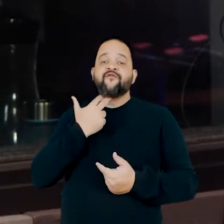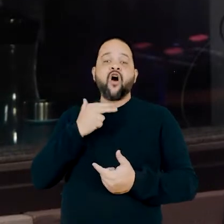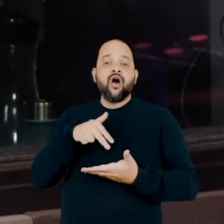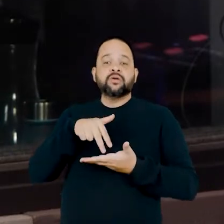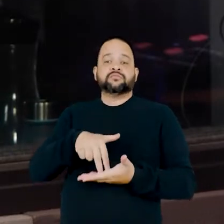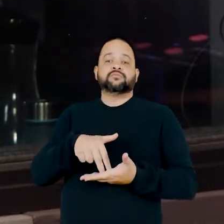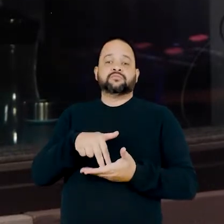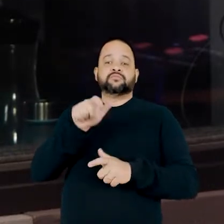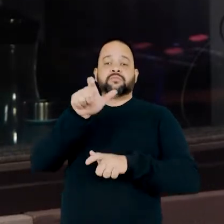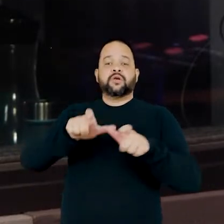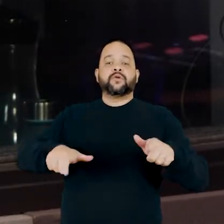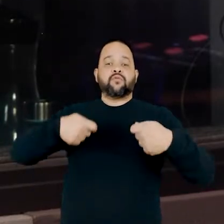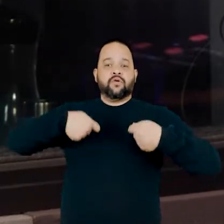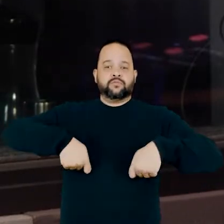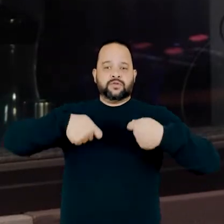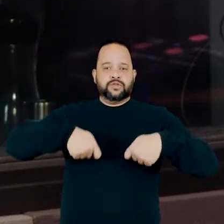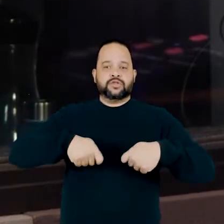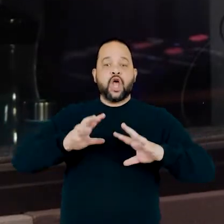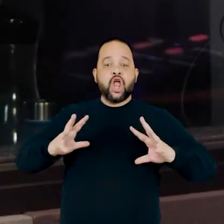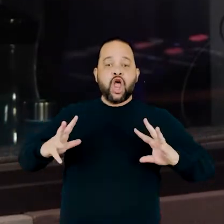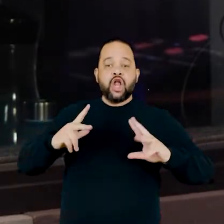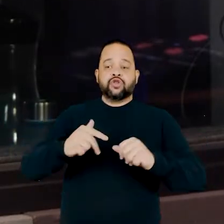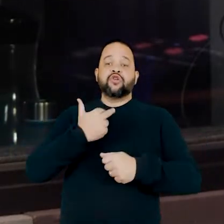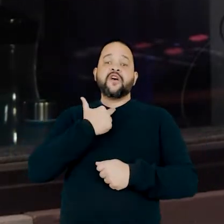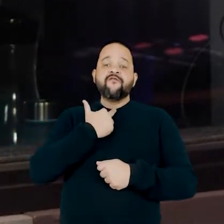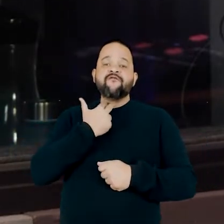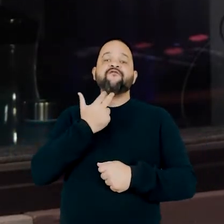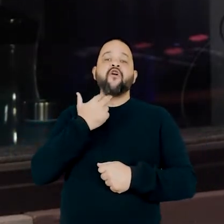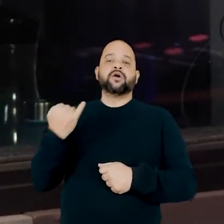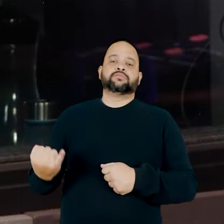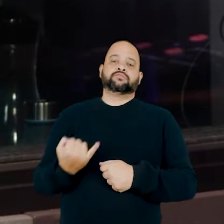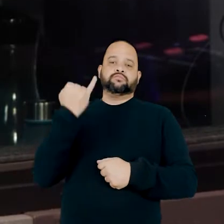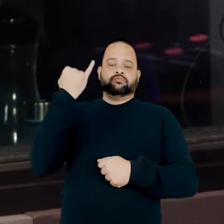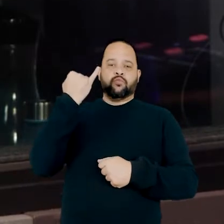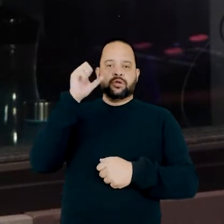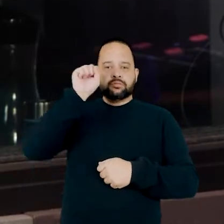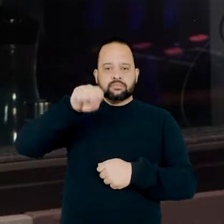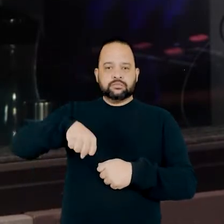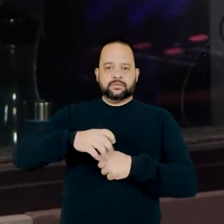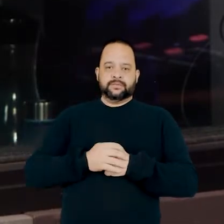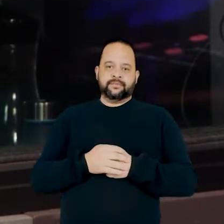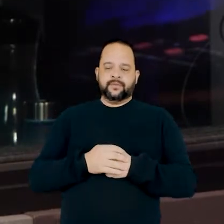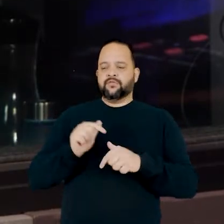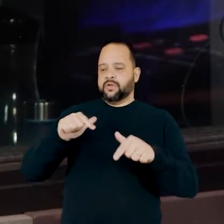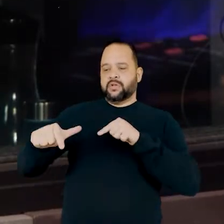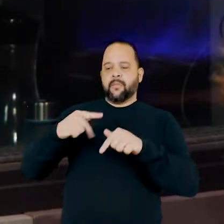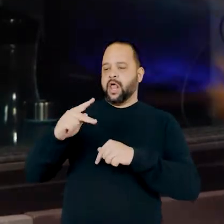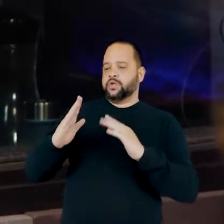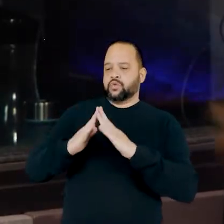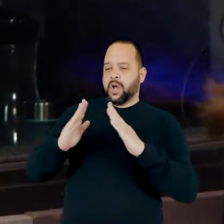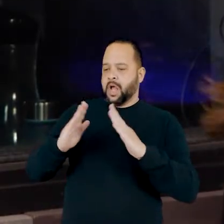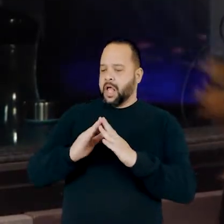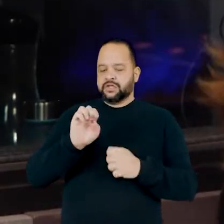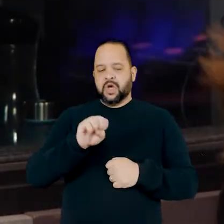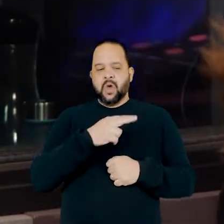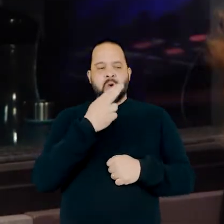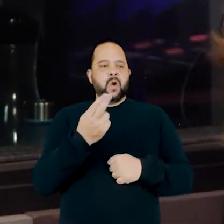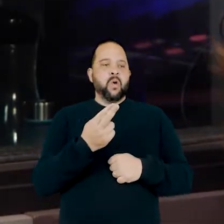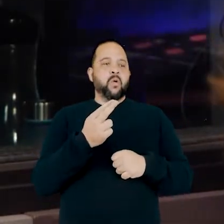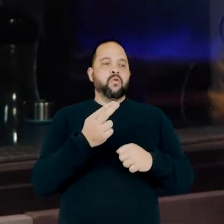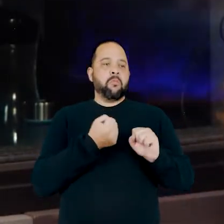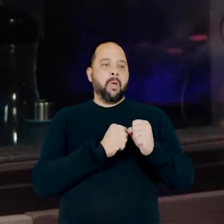voz importa, né? Então, desde que você vai trabalhar na sua casa, ou a mega sala de reunião,